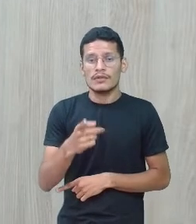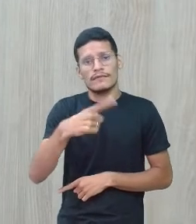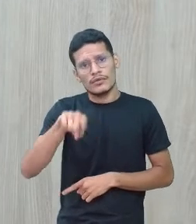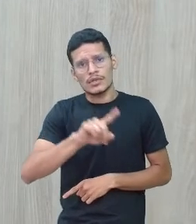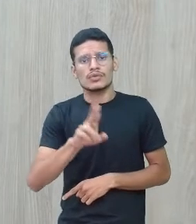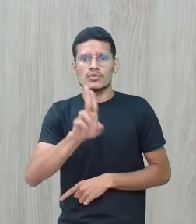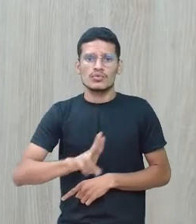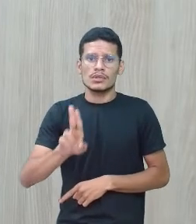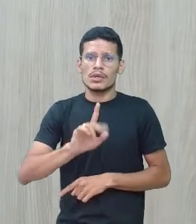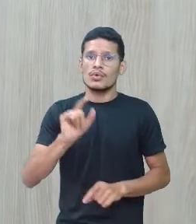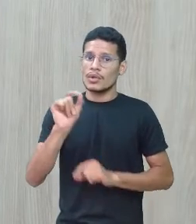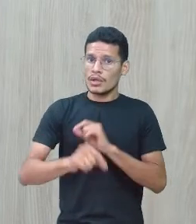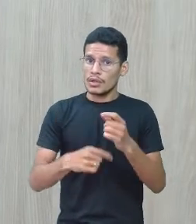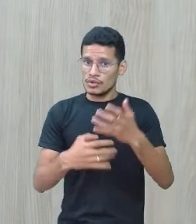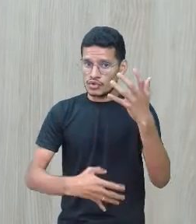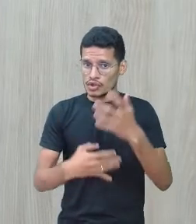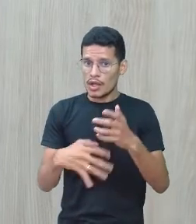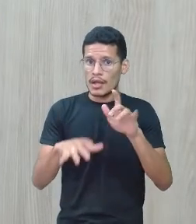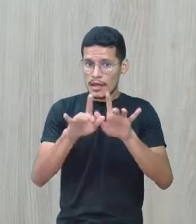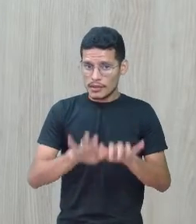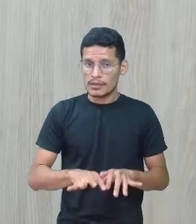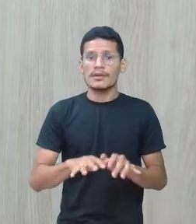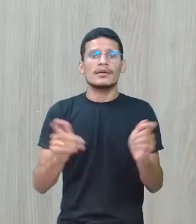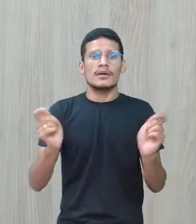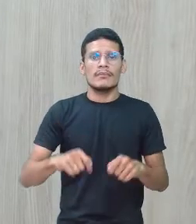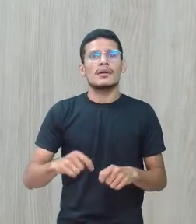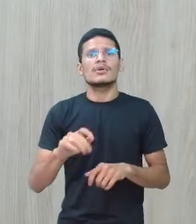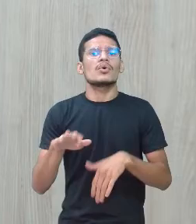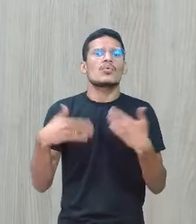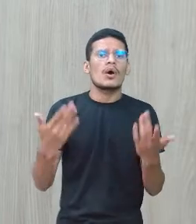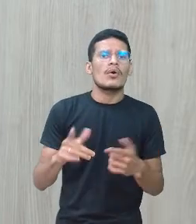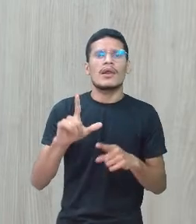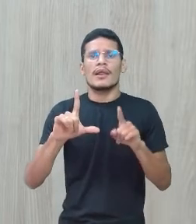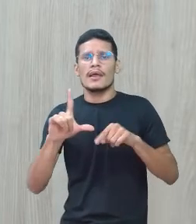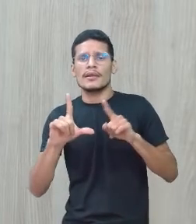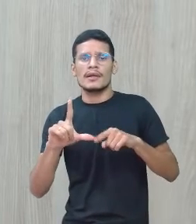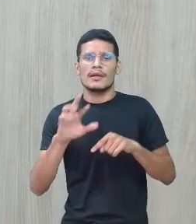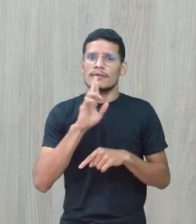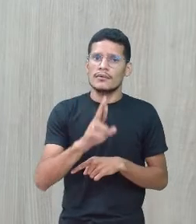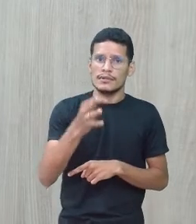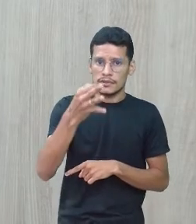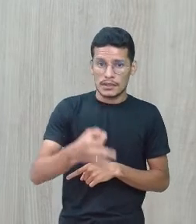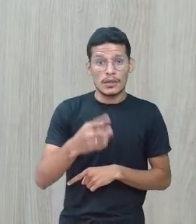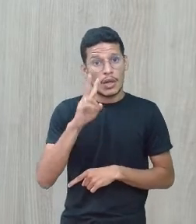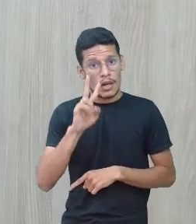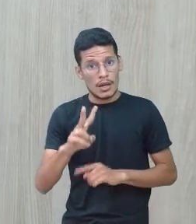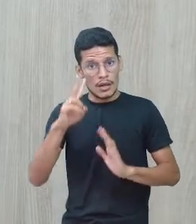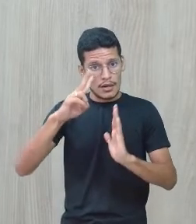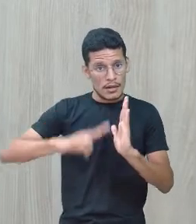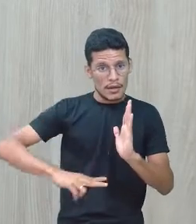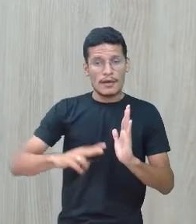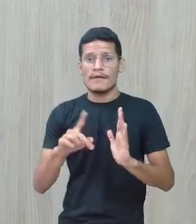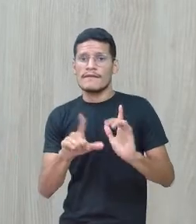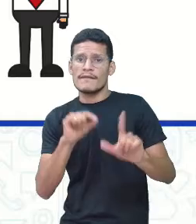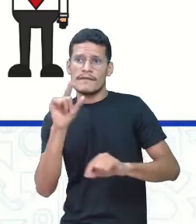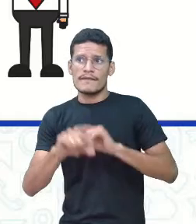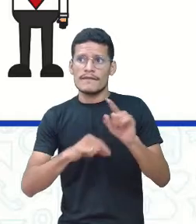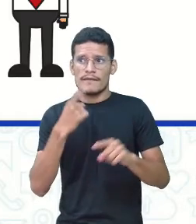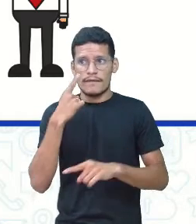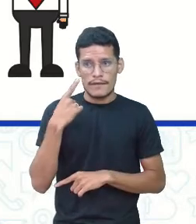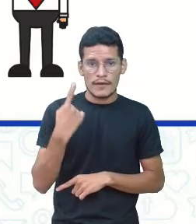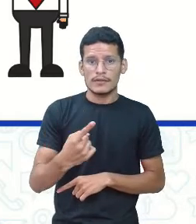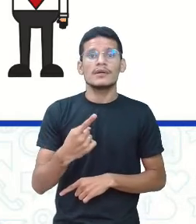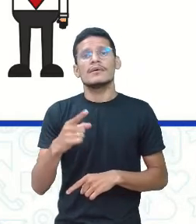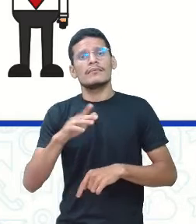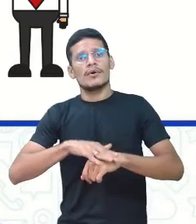aqui o chat para dizer que letra. Leiam mais uma vez, vejam aí na telinha, né, as opções, e diante da